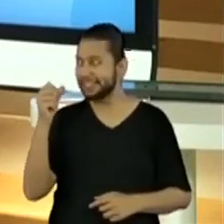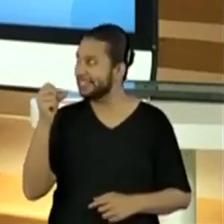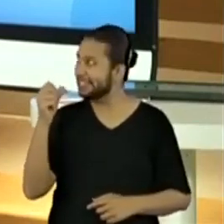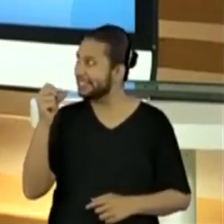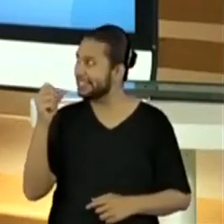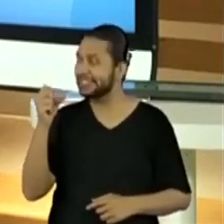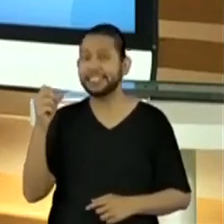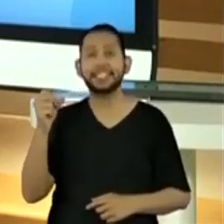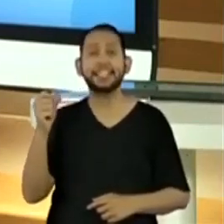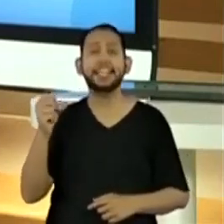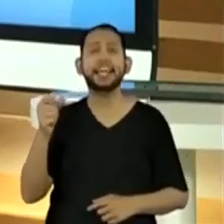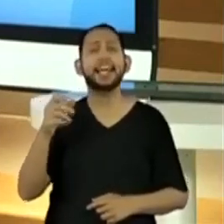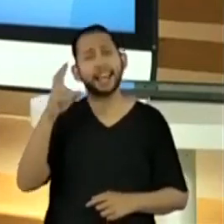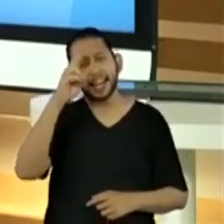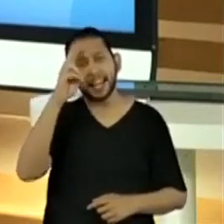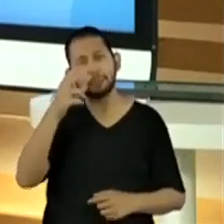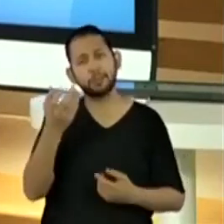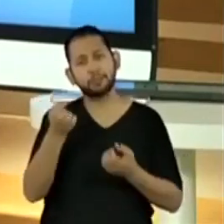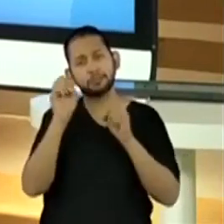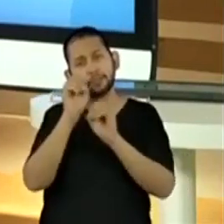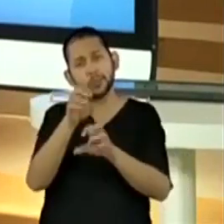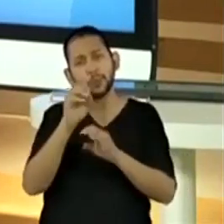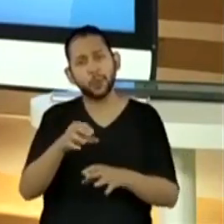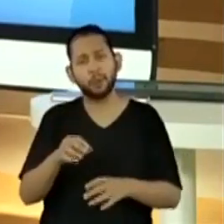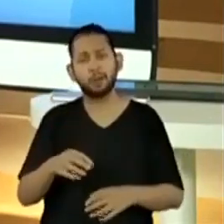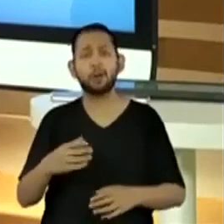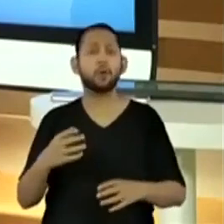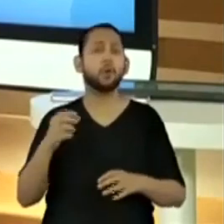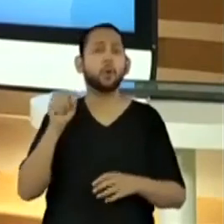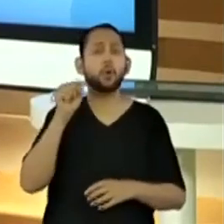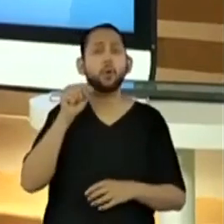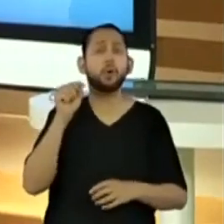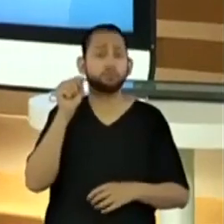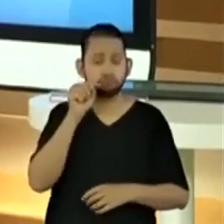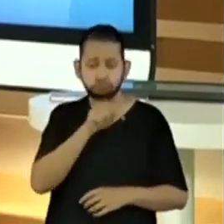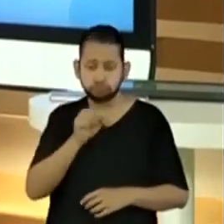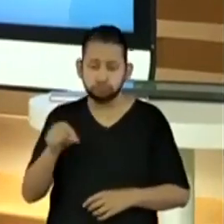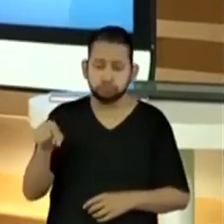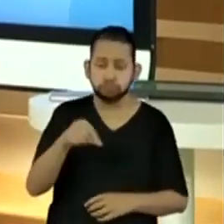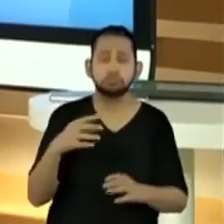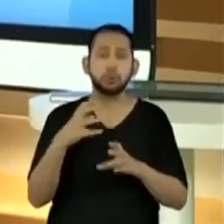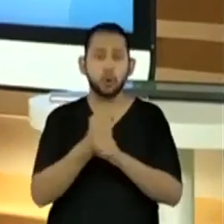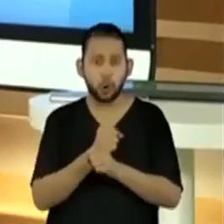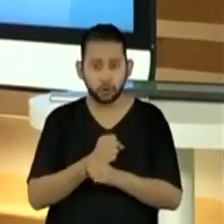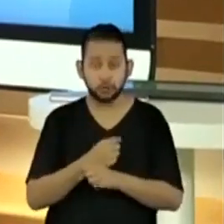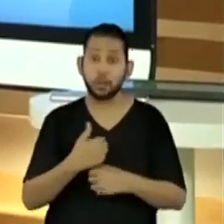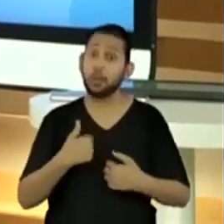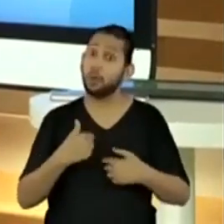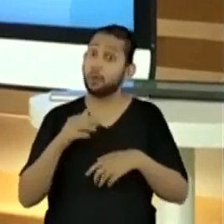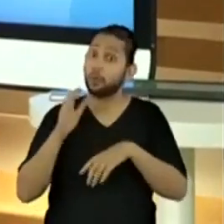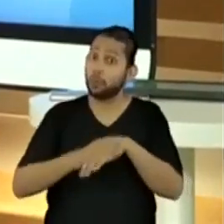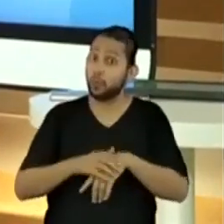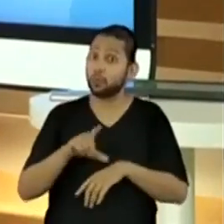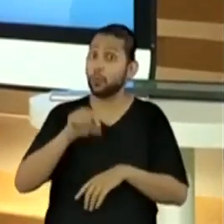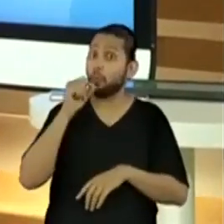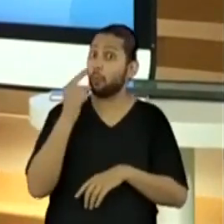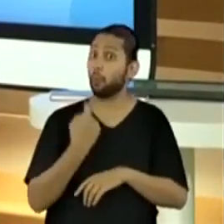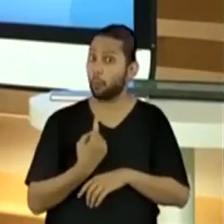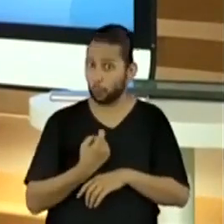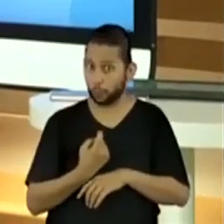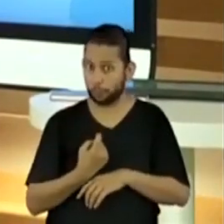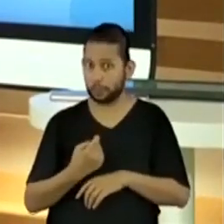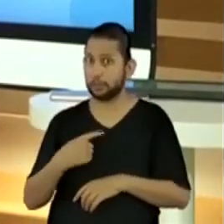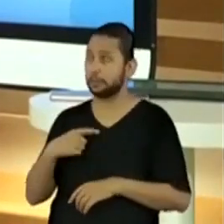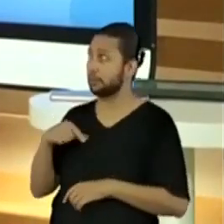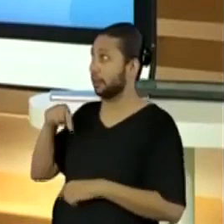aqueles passos que eu utilizei para contar as faces e arestas. Eu vou escolher um só